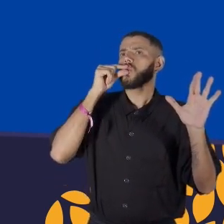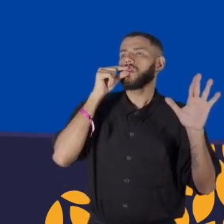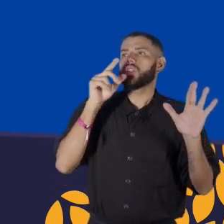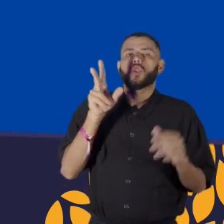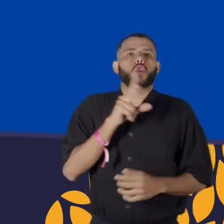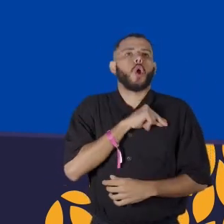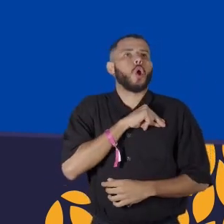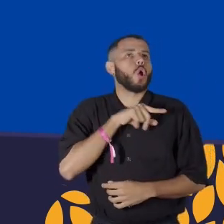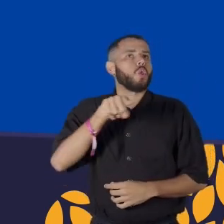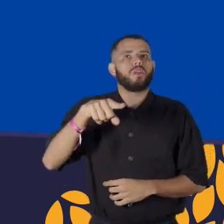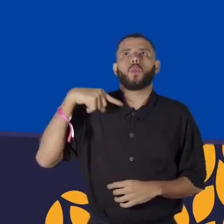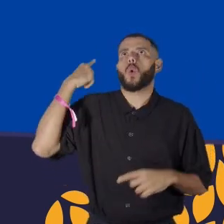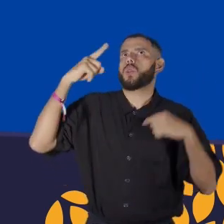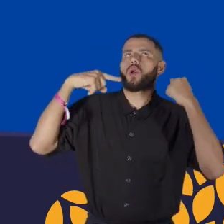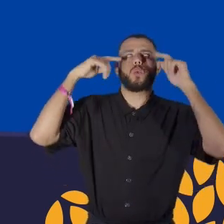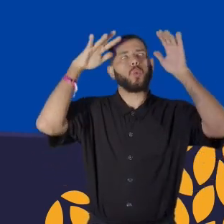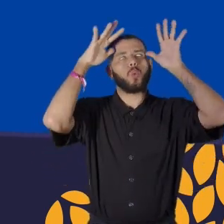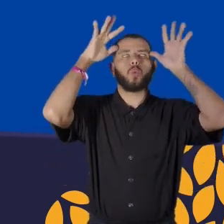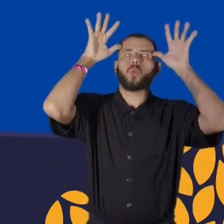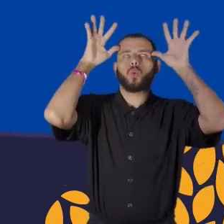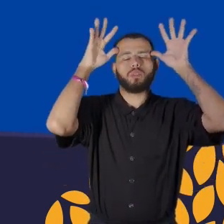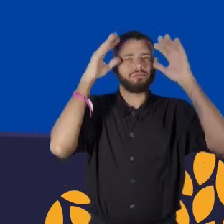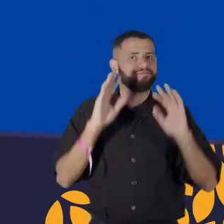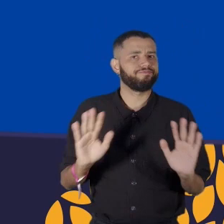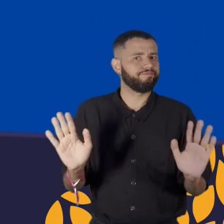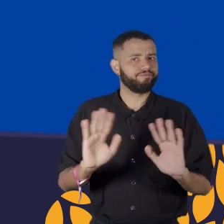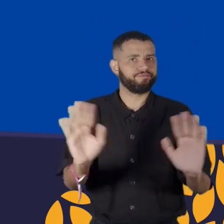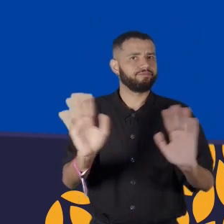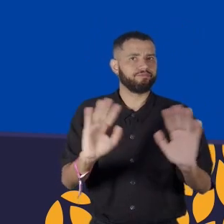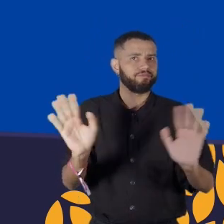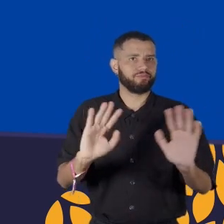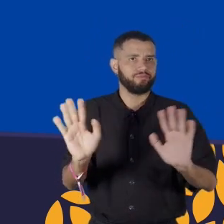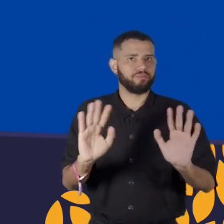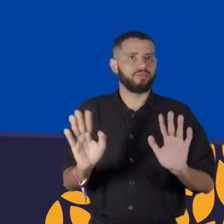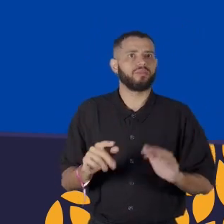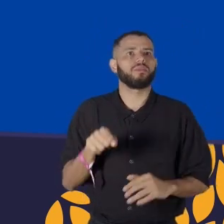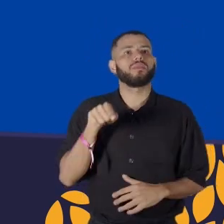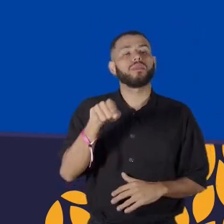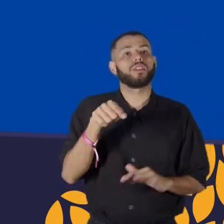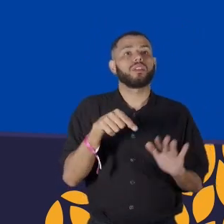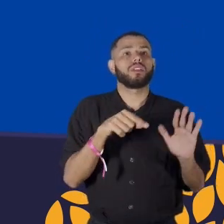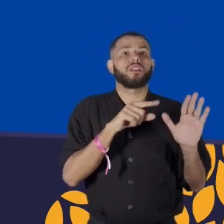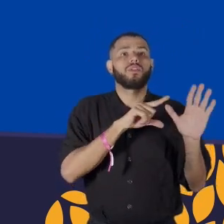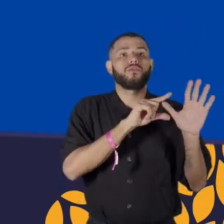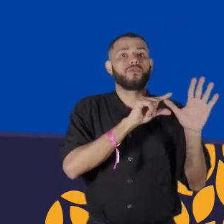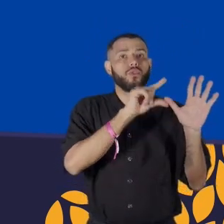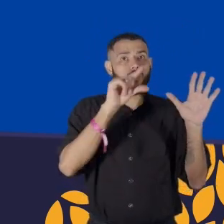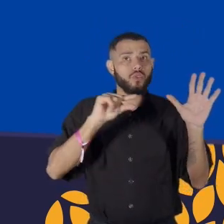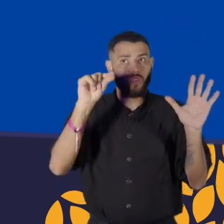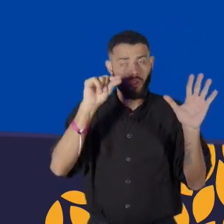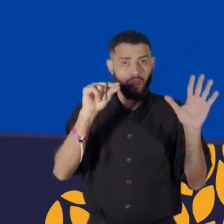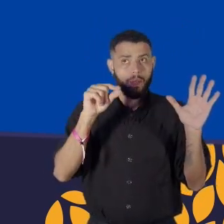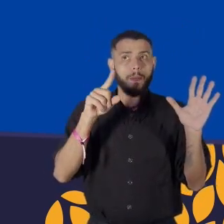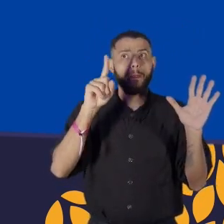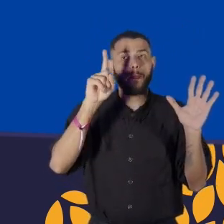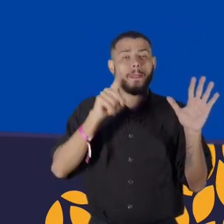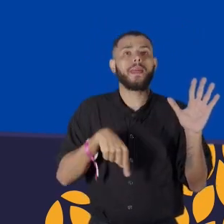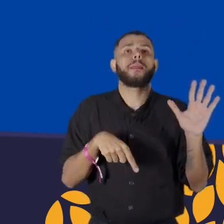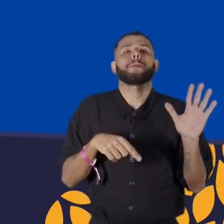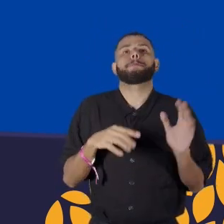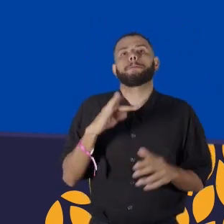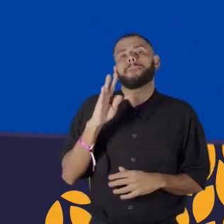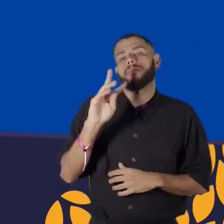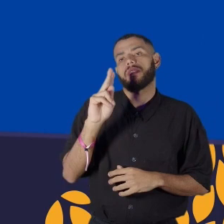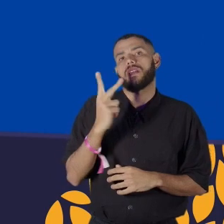Vai fumar, vai ficar doidão. Mas não é assim. Essa flor, o poder da flor, vamos falar do